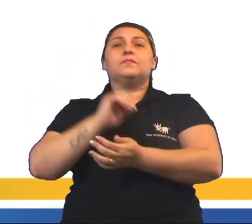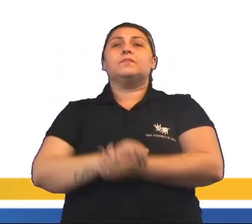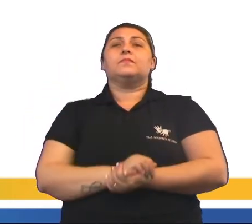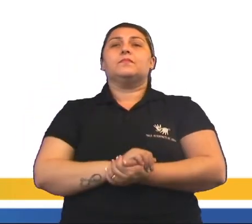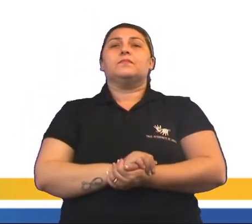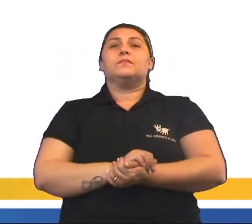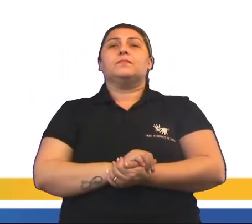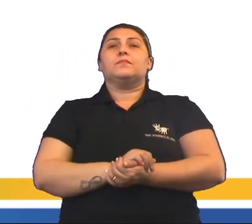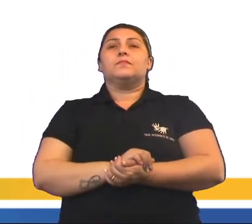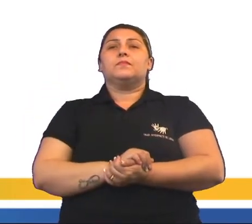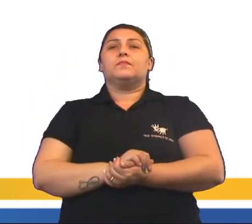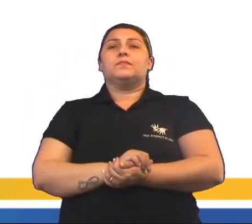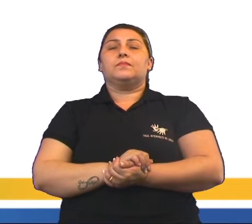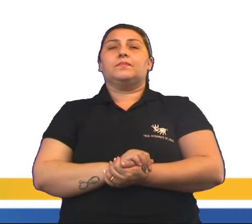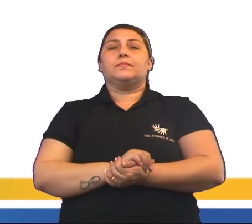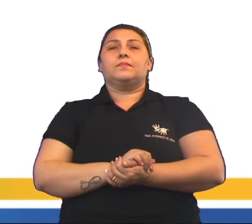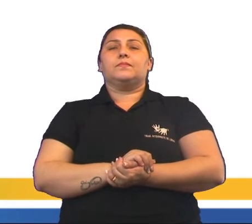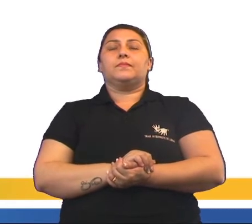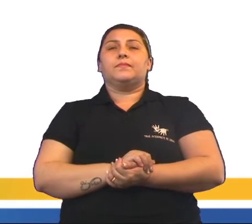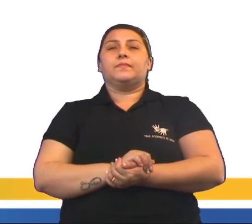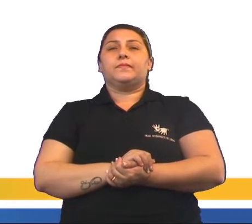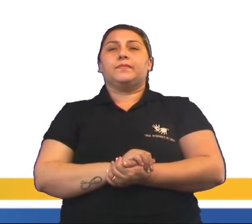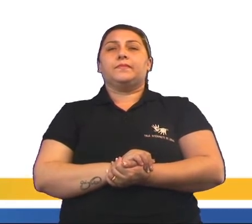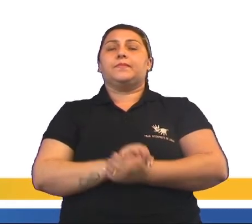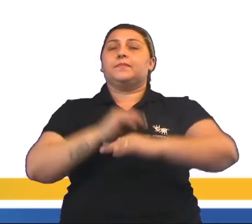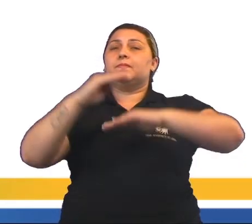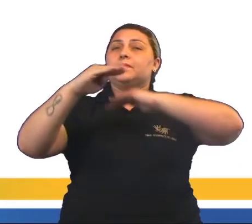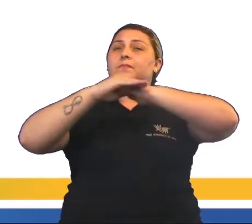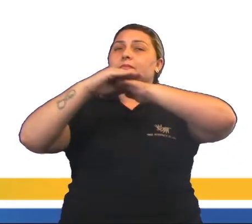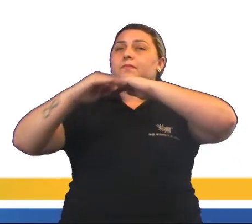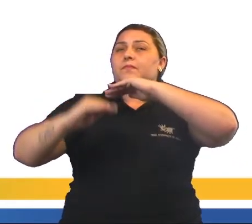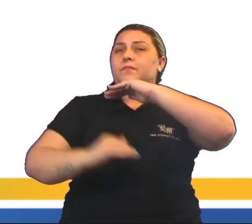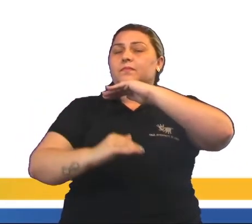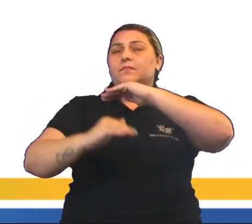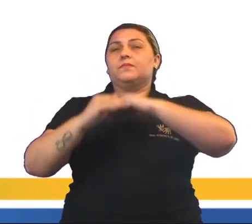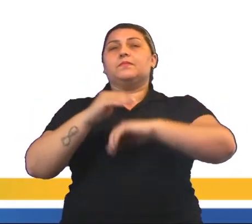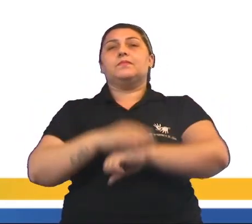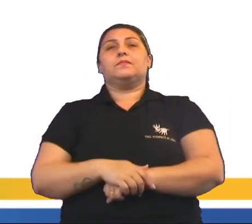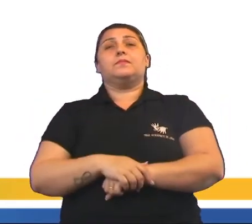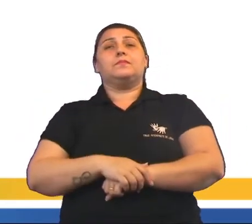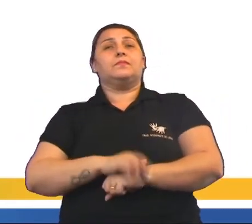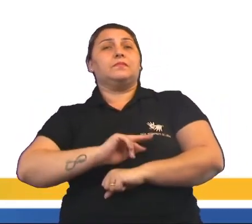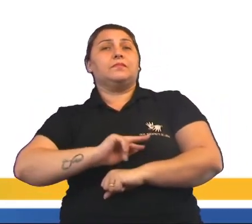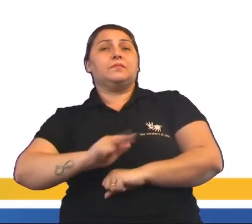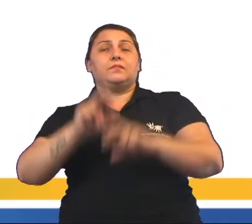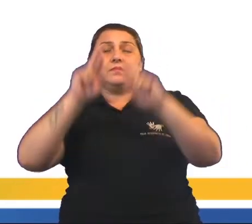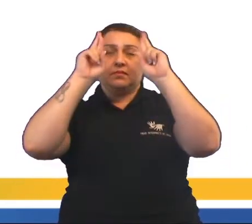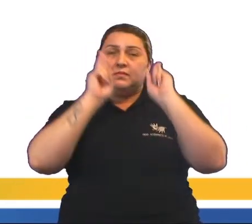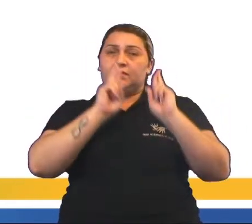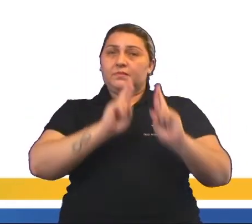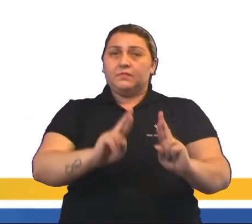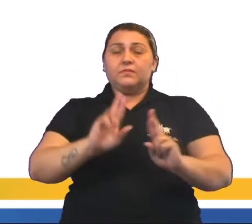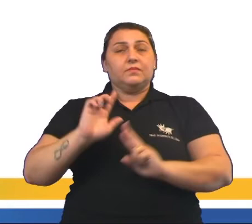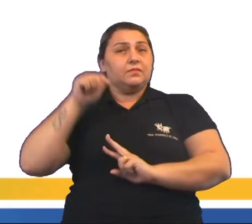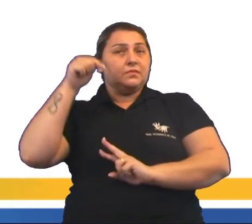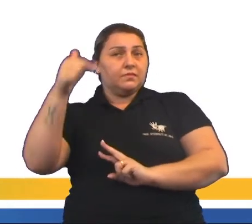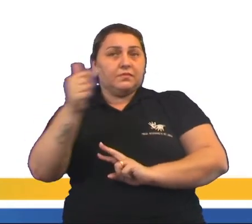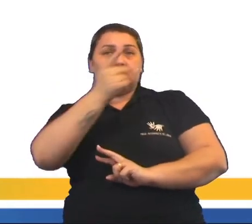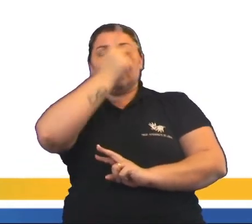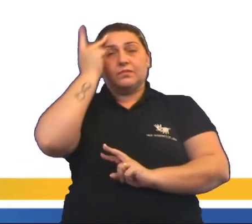essa dualidade, que essa situação de desigualdade, esse não respeito a